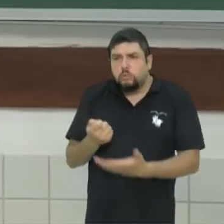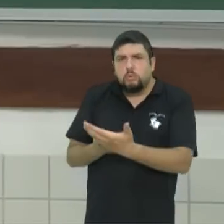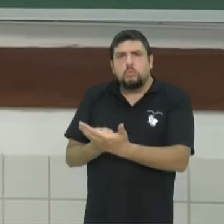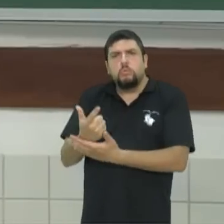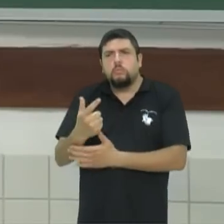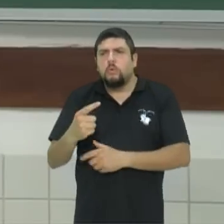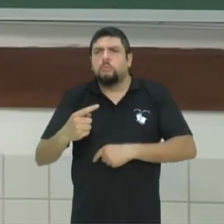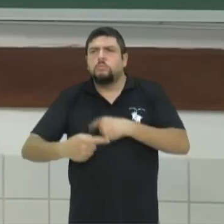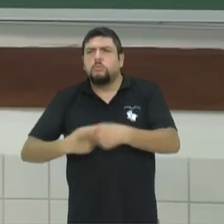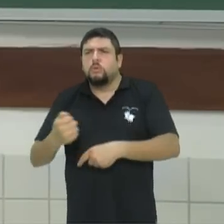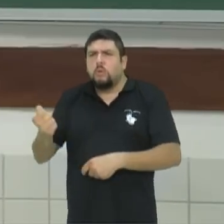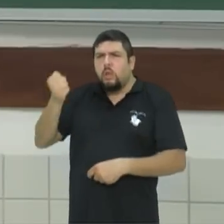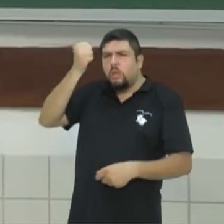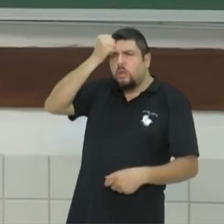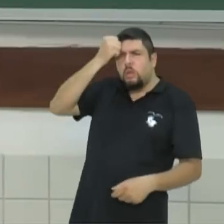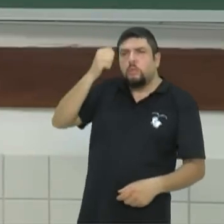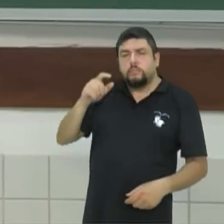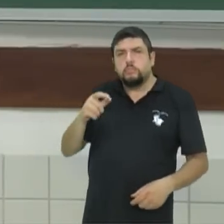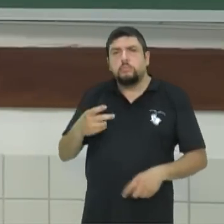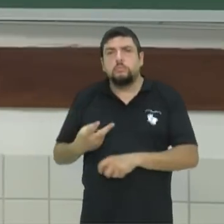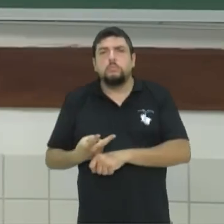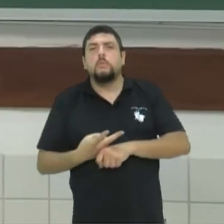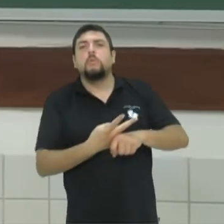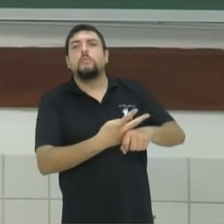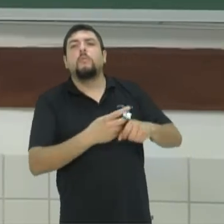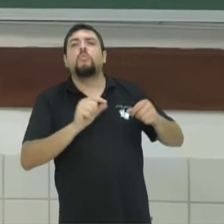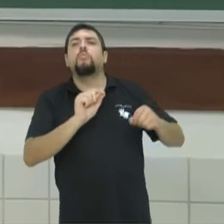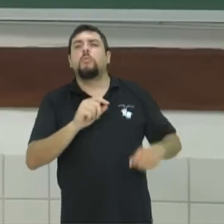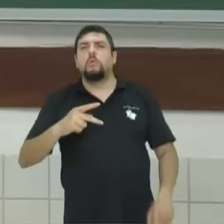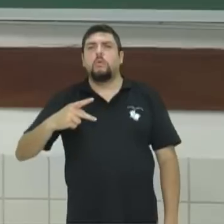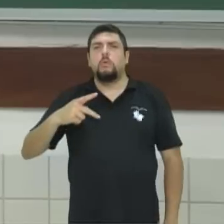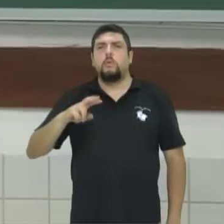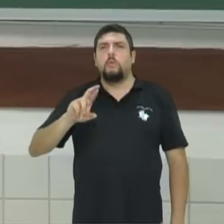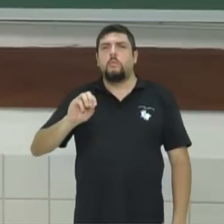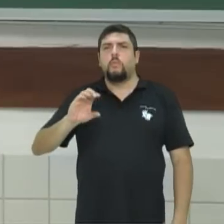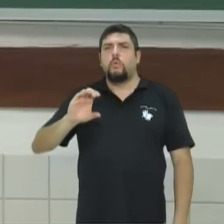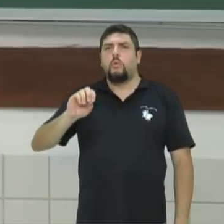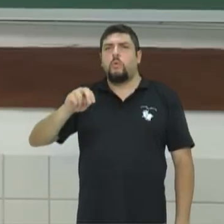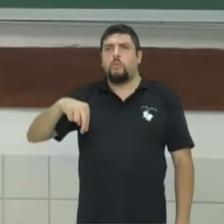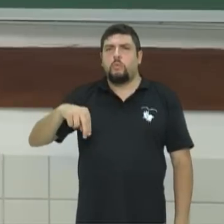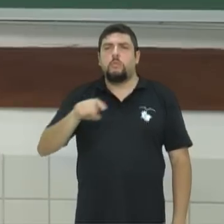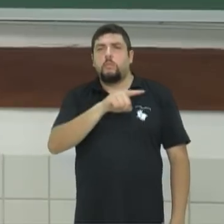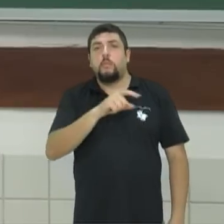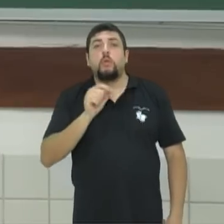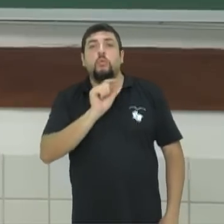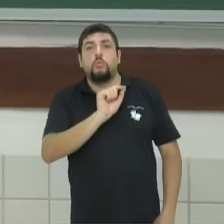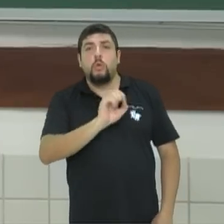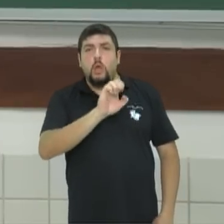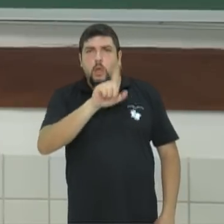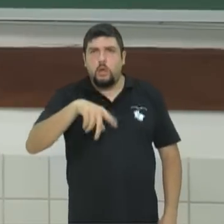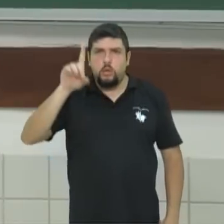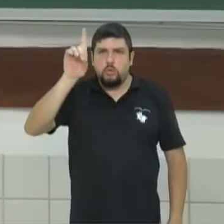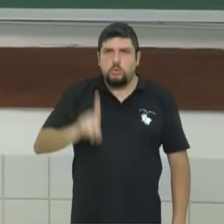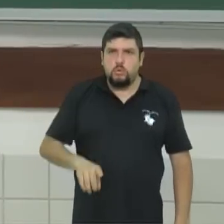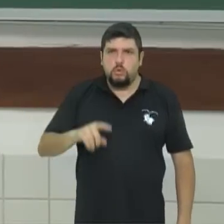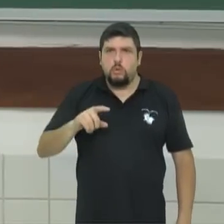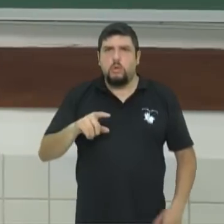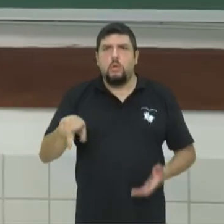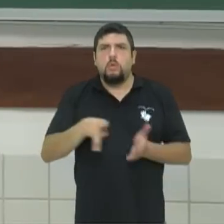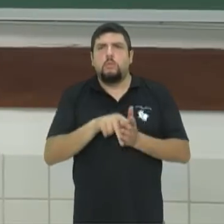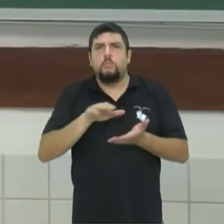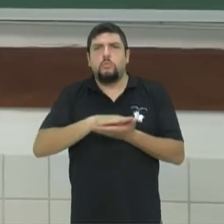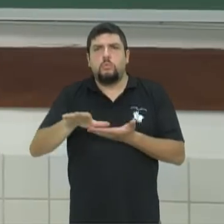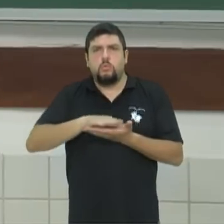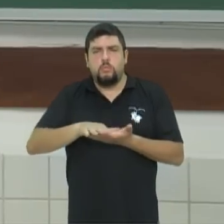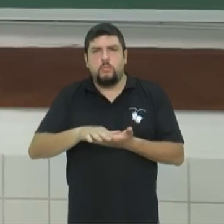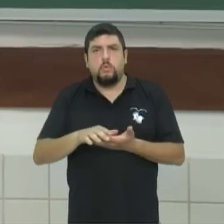É só verificar aí junto ao Procon os direitos do consumidor, fazer uma pesquisa caso o vendedor se recuse a aceitar o produto